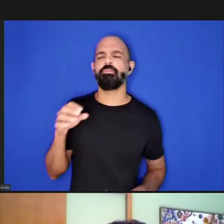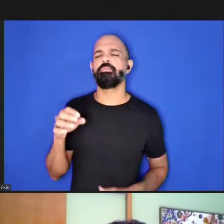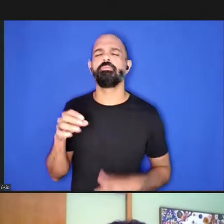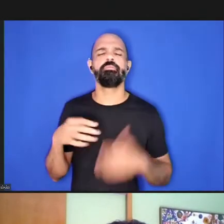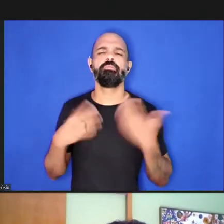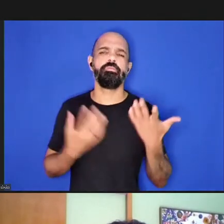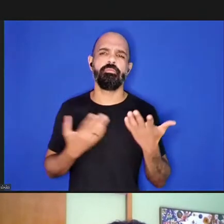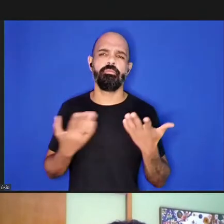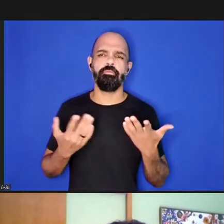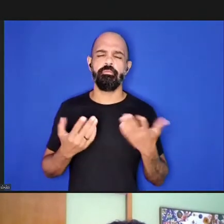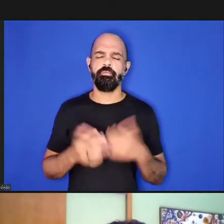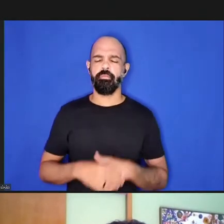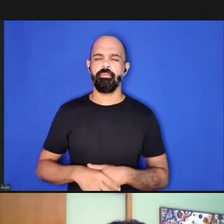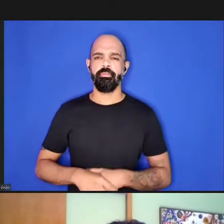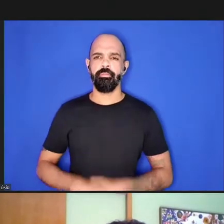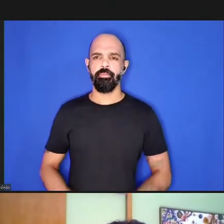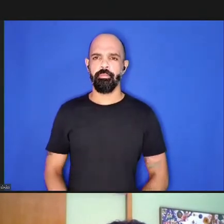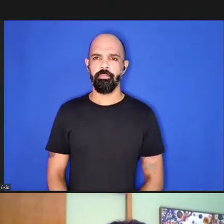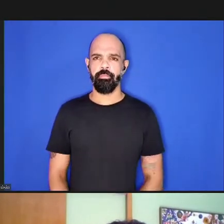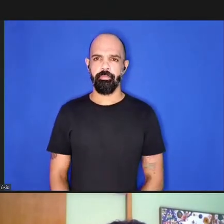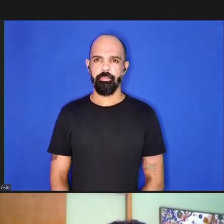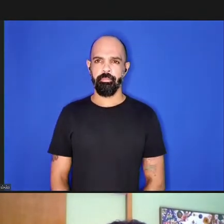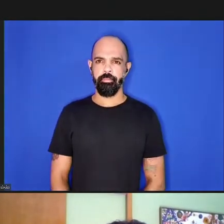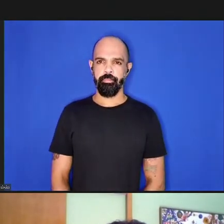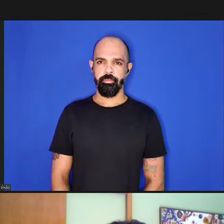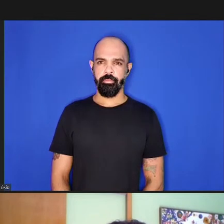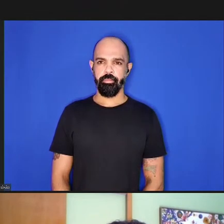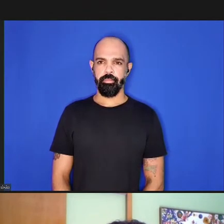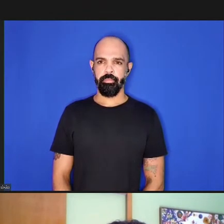É uma coisa que é